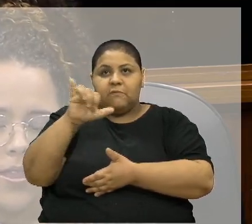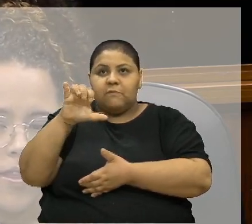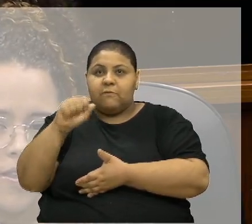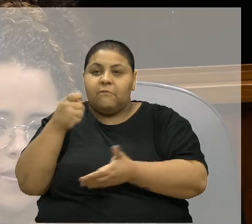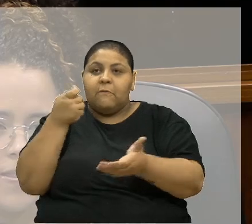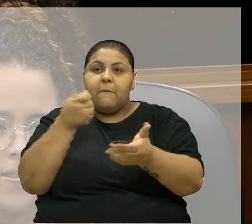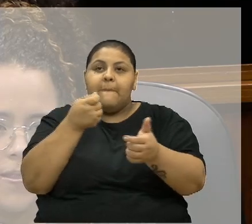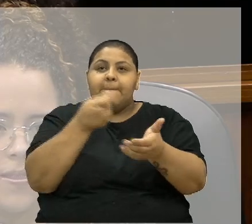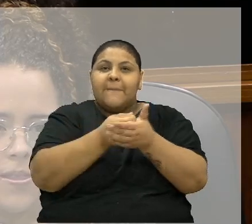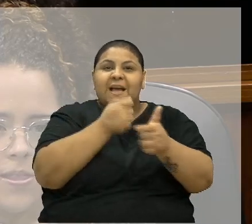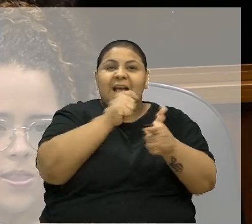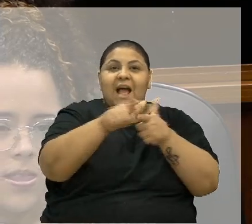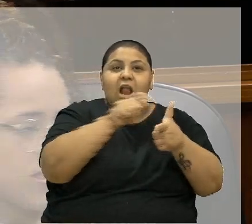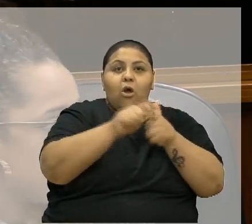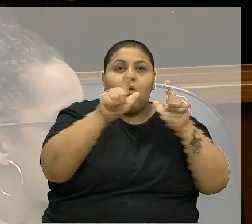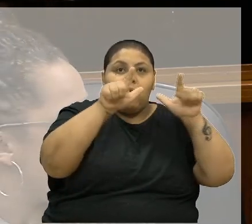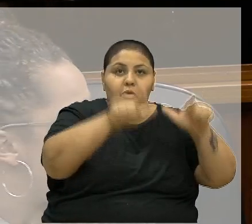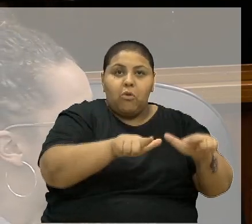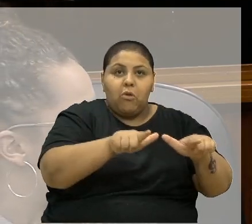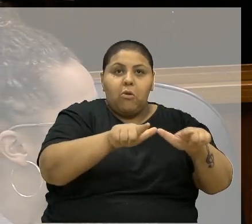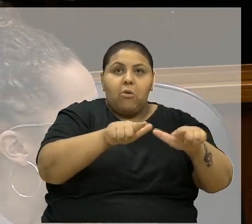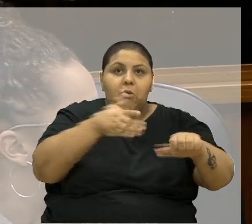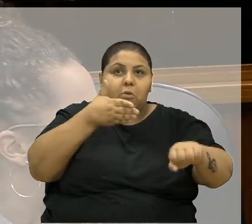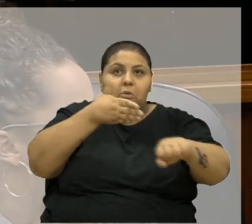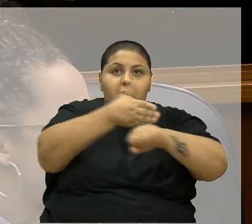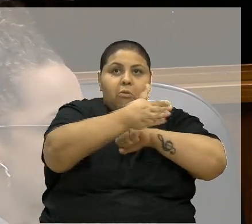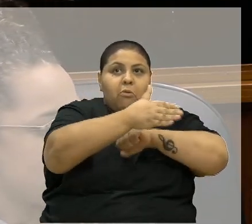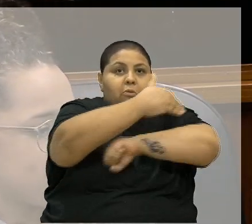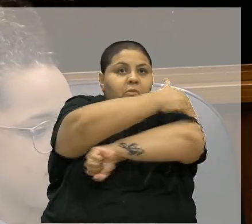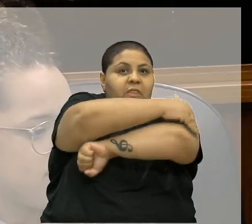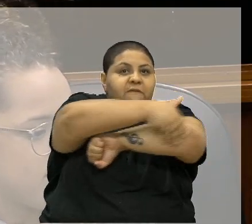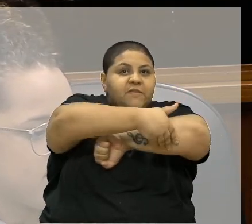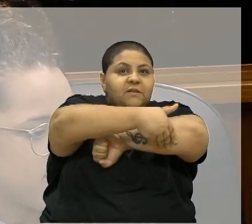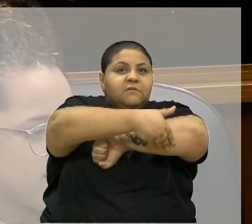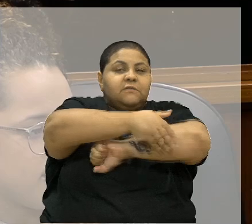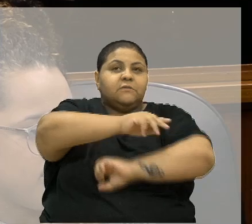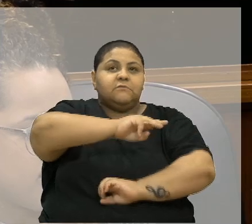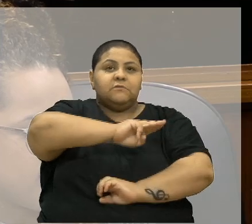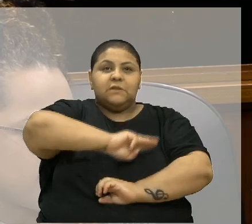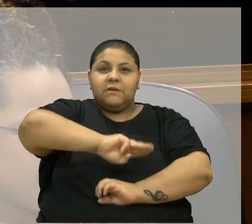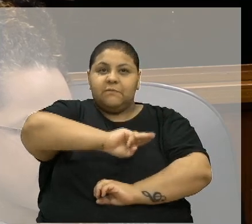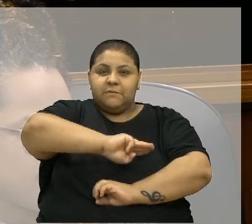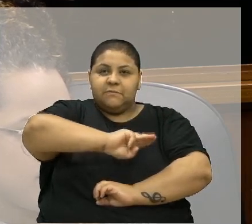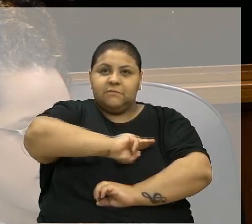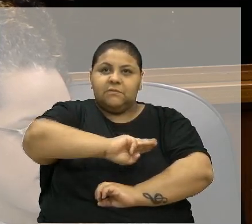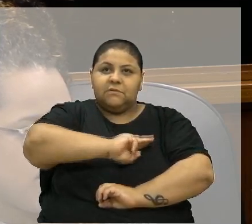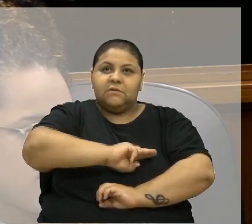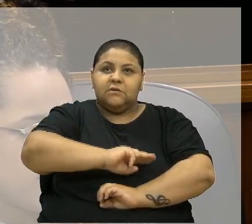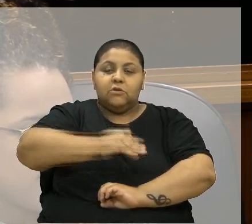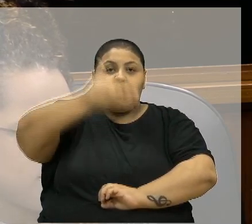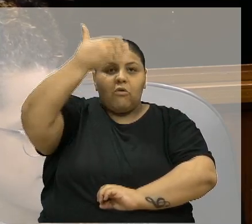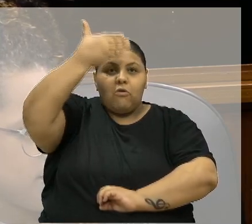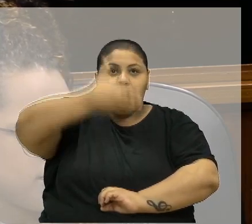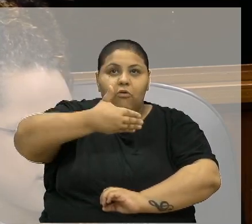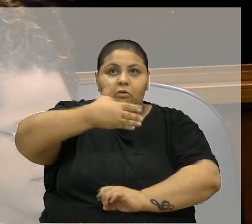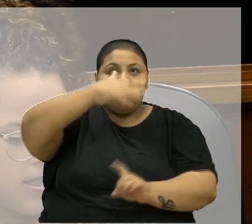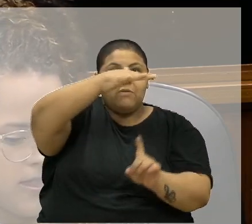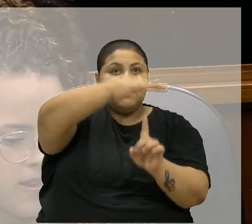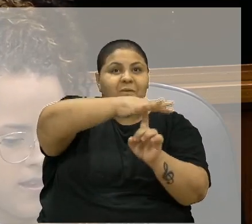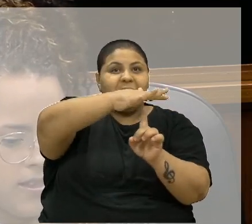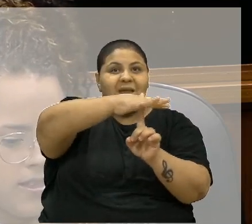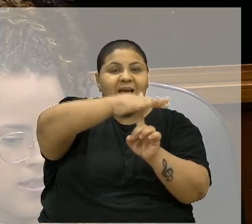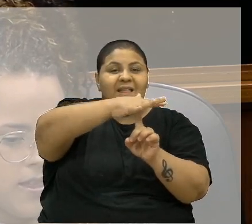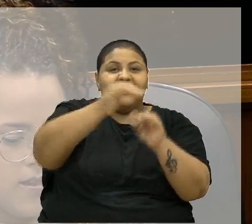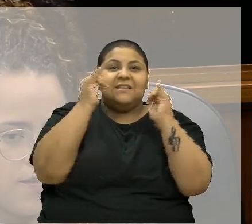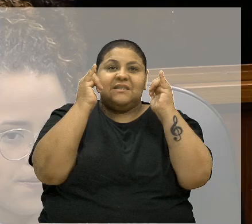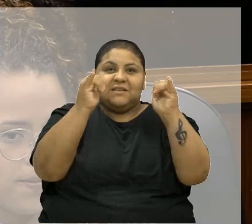um espaço bem privilegiado na entrada, na Avenida Marco Polo, na entrada do bairro Planalto, né, na frente da parada de ônibus,